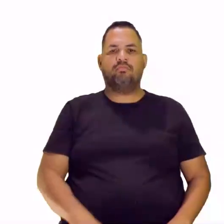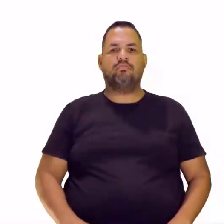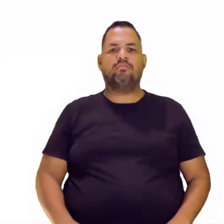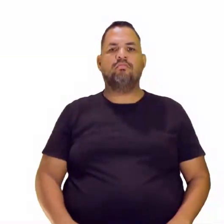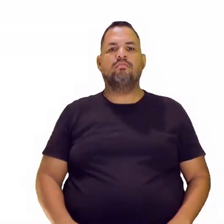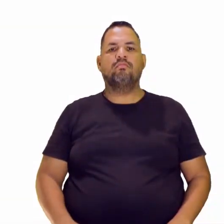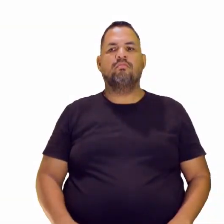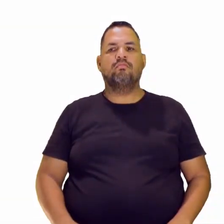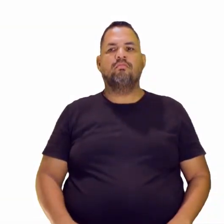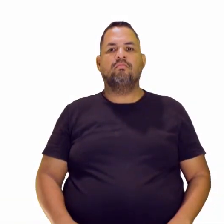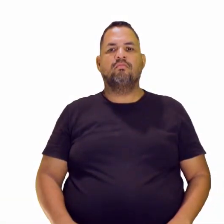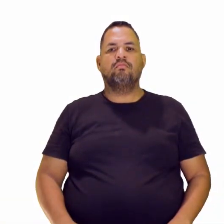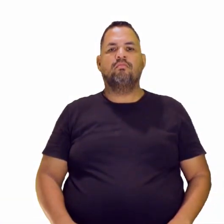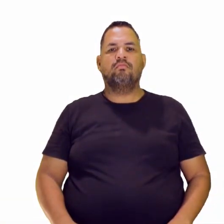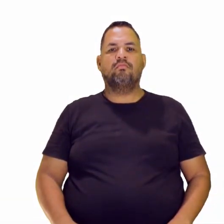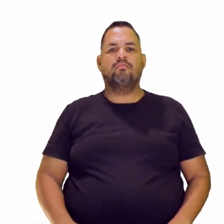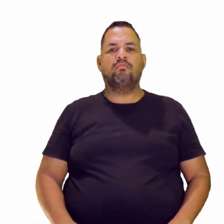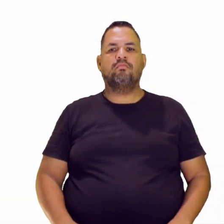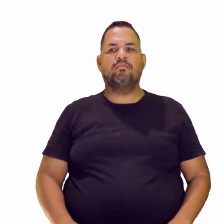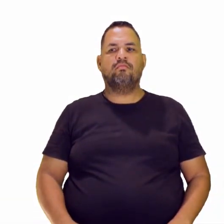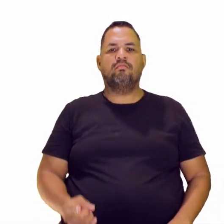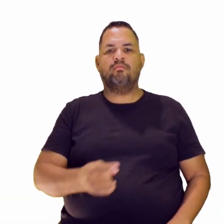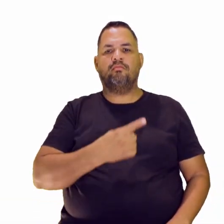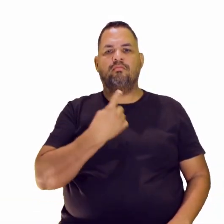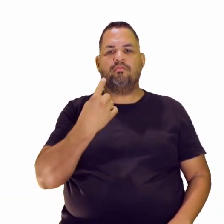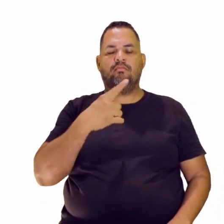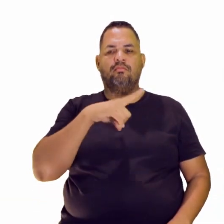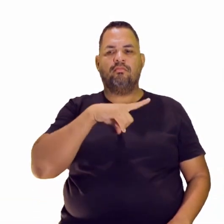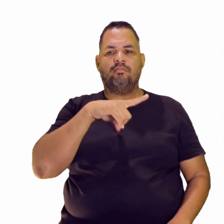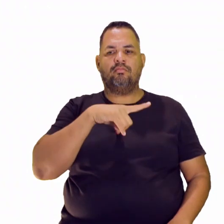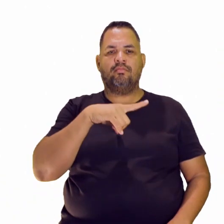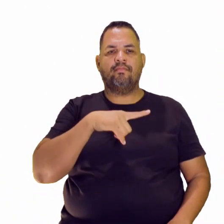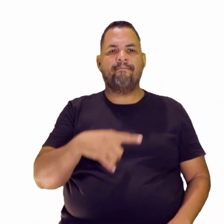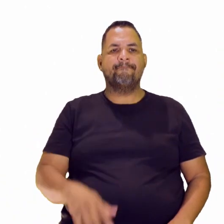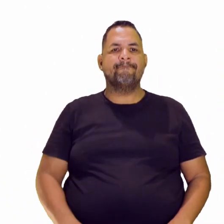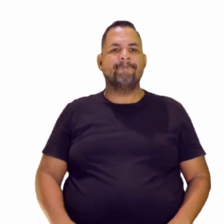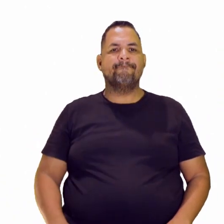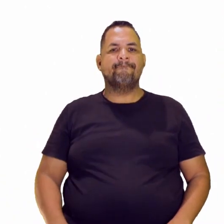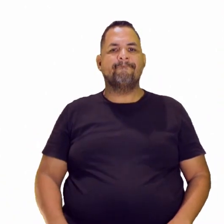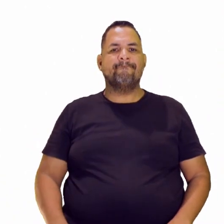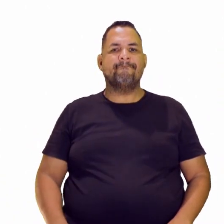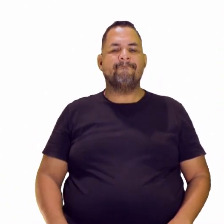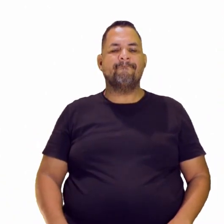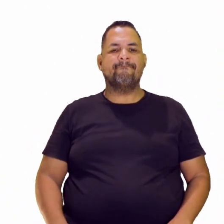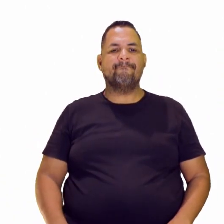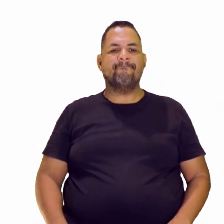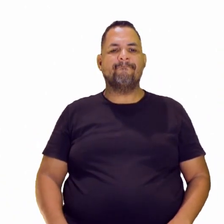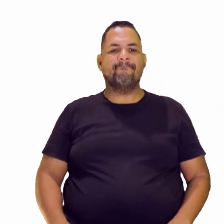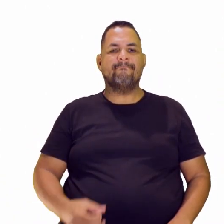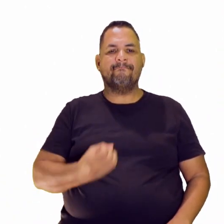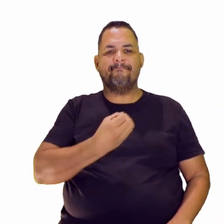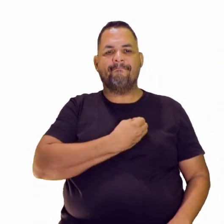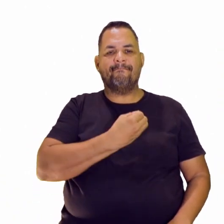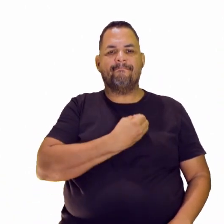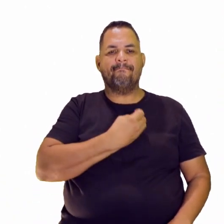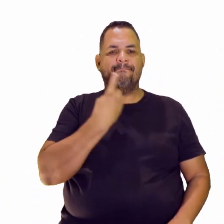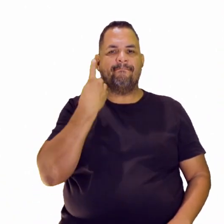lá? Seguindo aí, nós temos a questão de número 1, né?